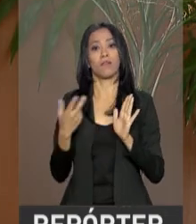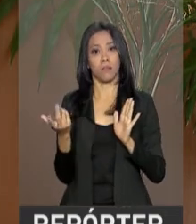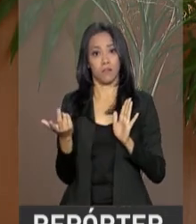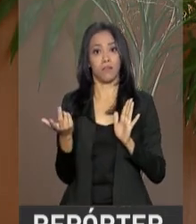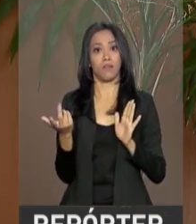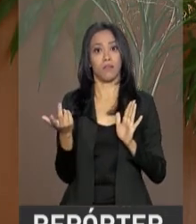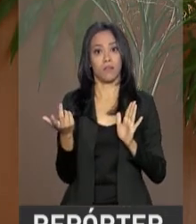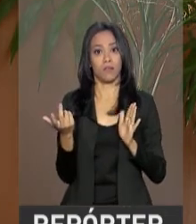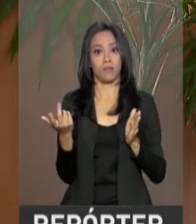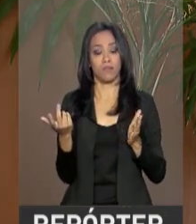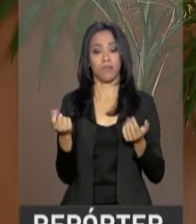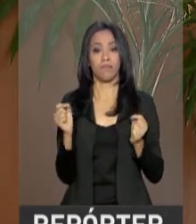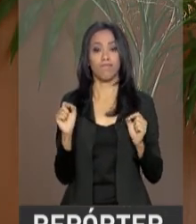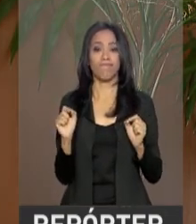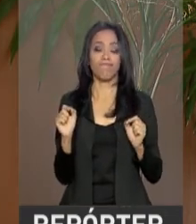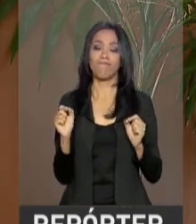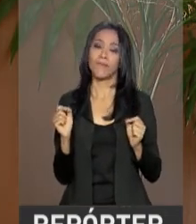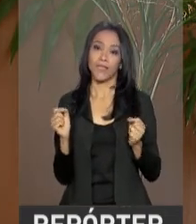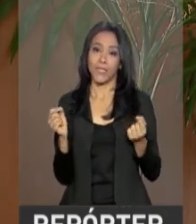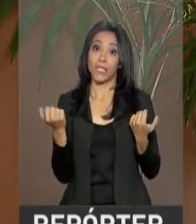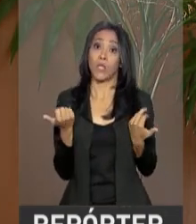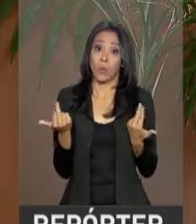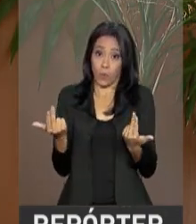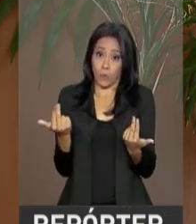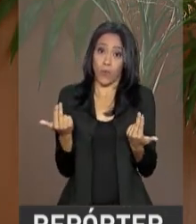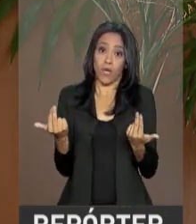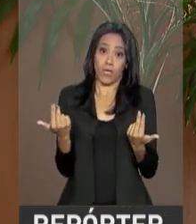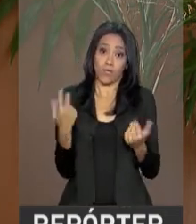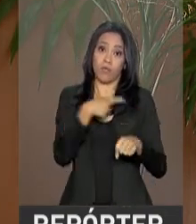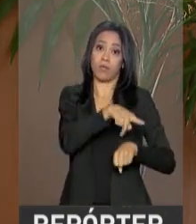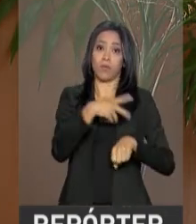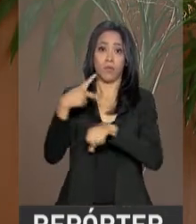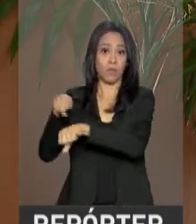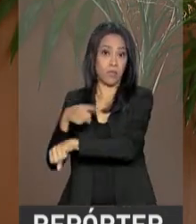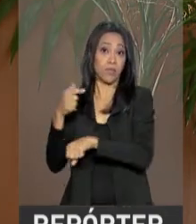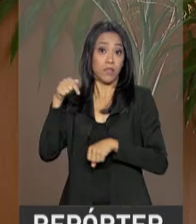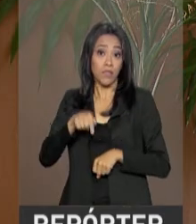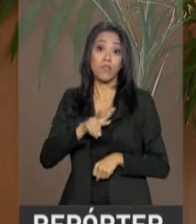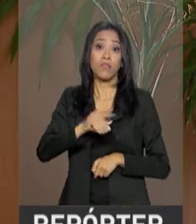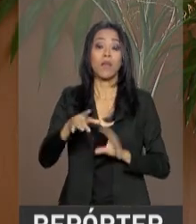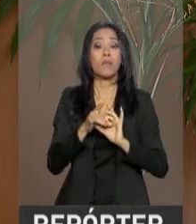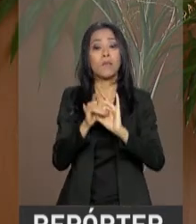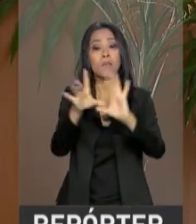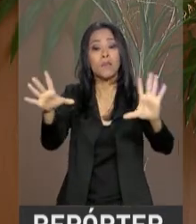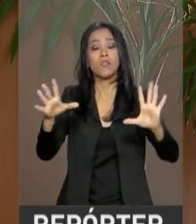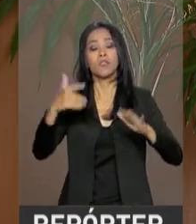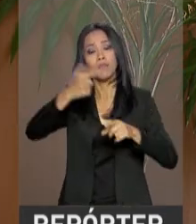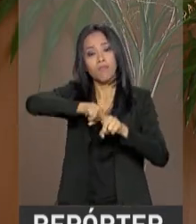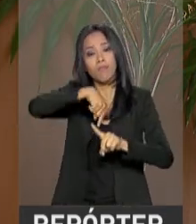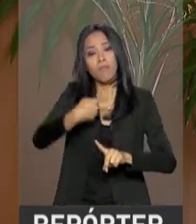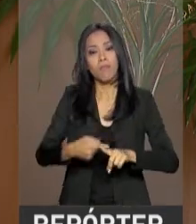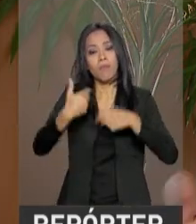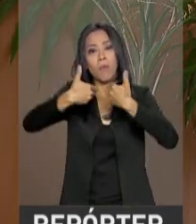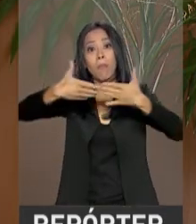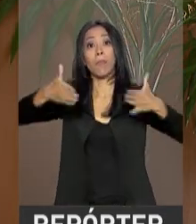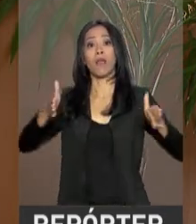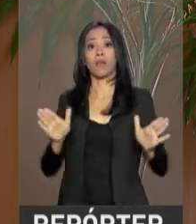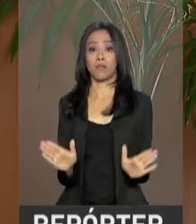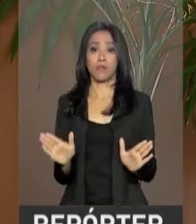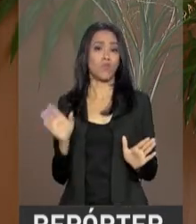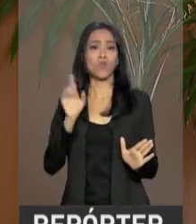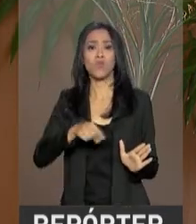parâmetros pegamos uniformes isso permitirá uma ampliação não apenas